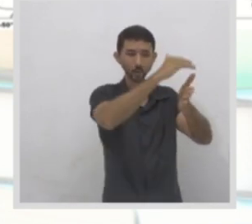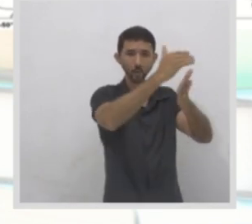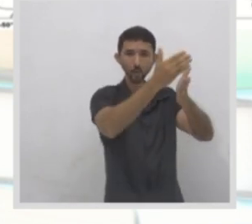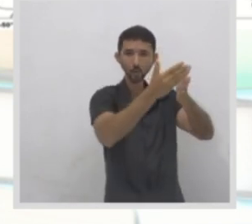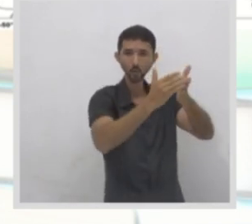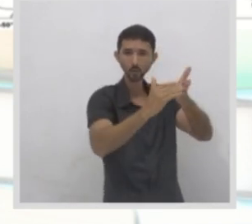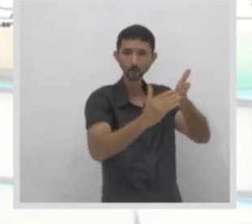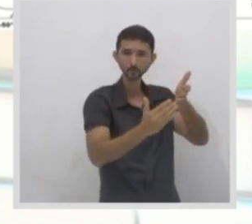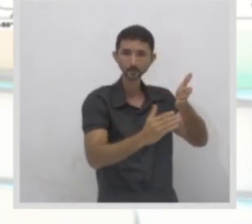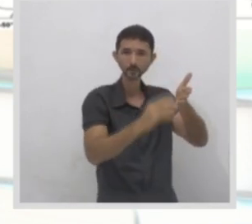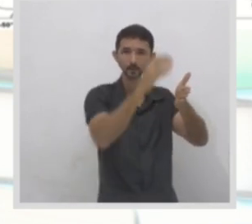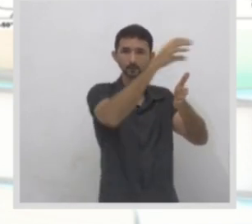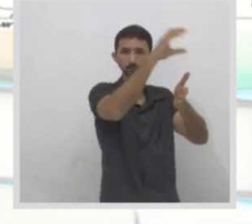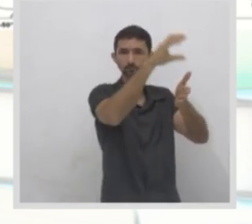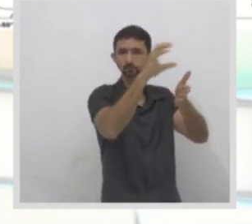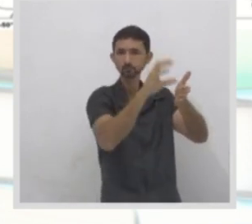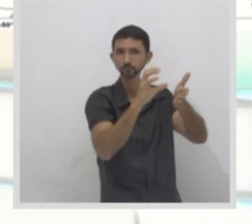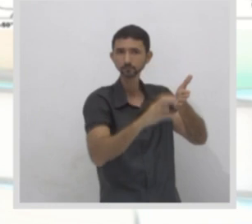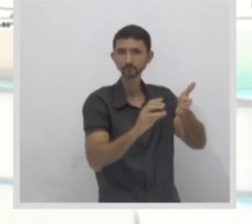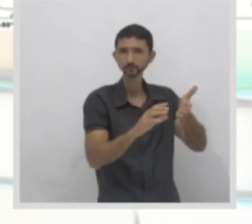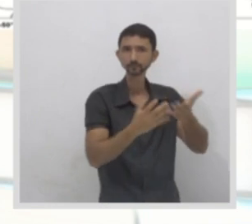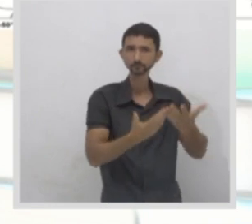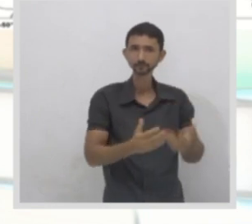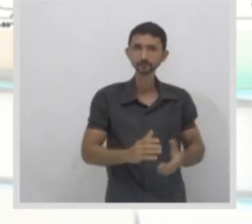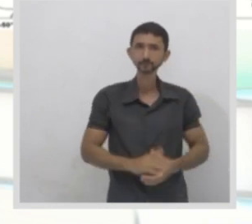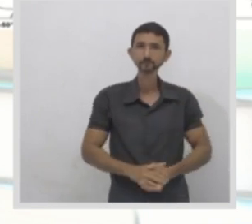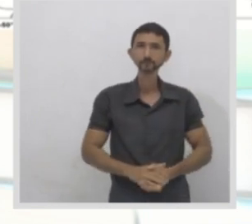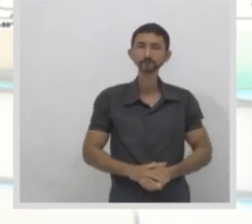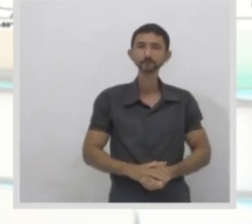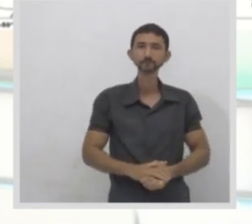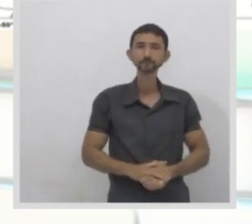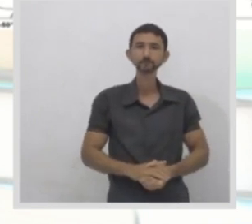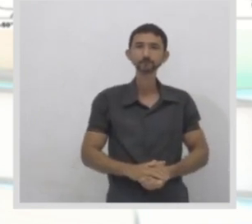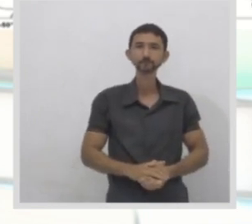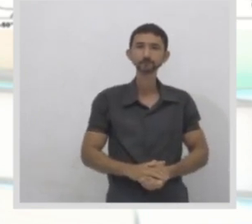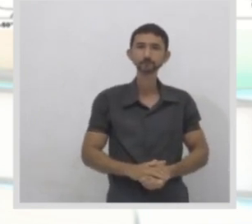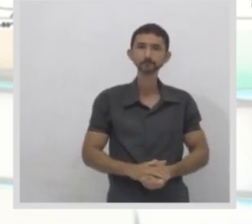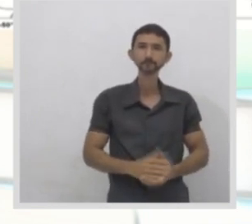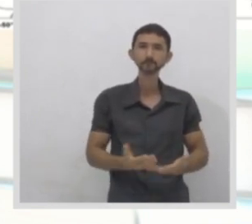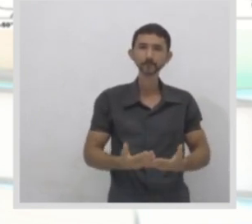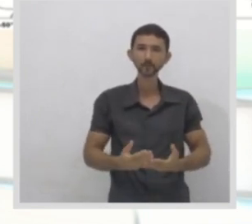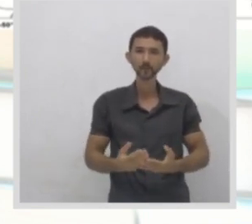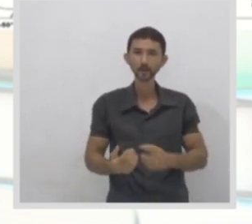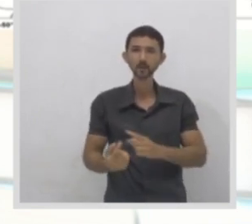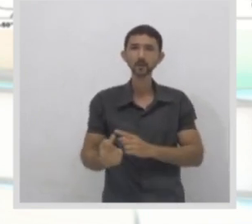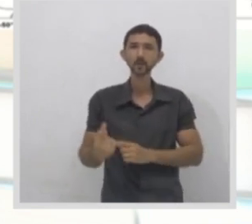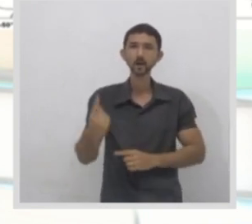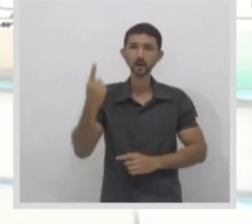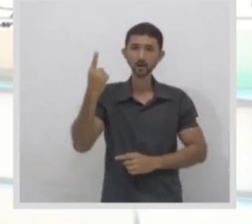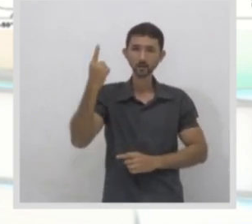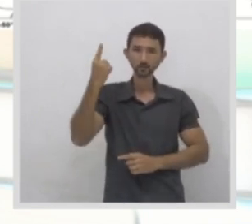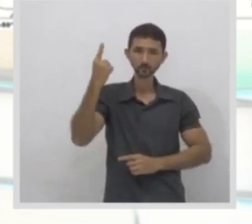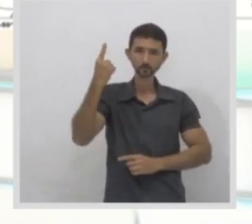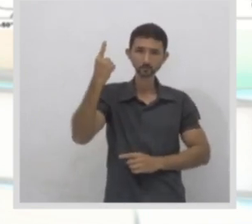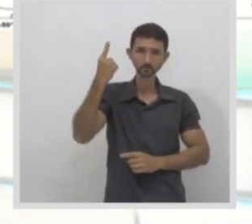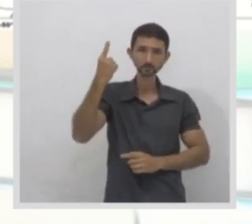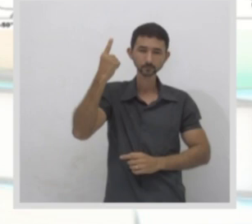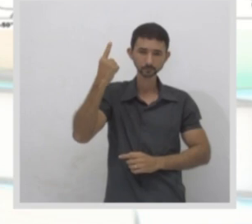capitanias hereditárias. Na imagem à direita, você percebe essas capitanias já numa imagem mais atualizada,